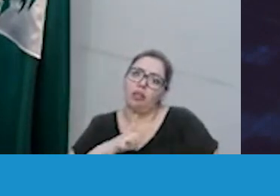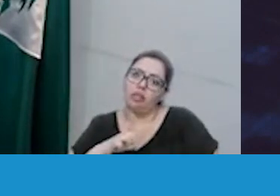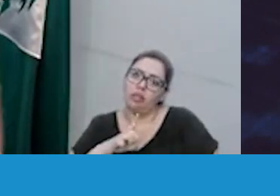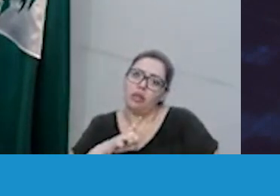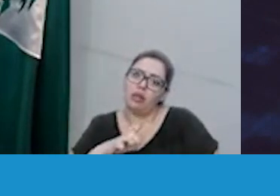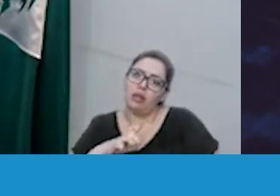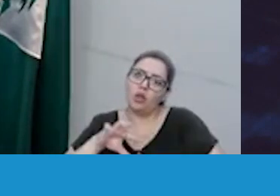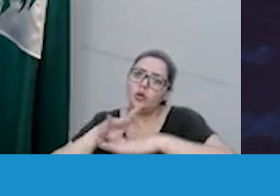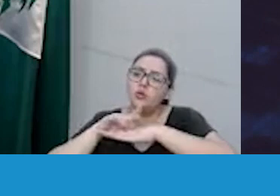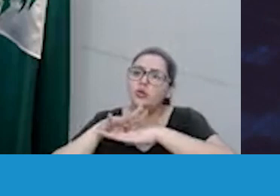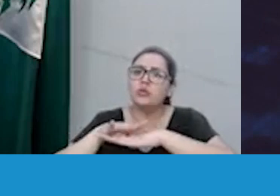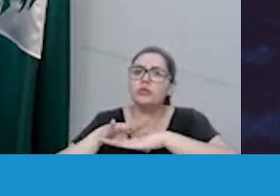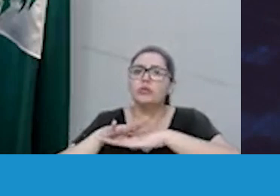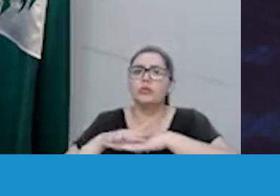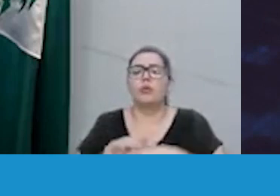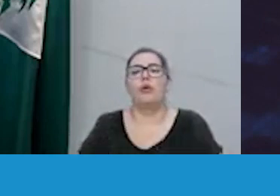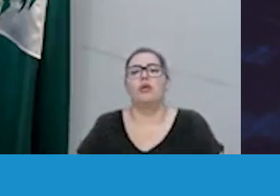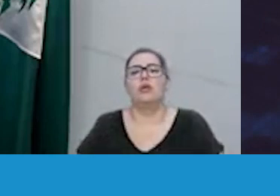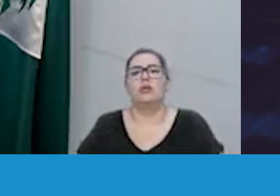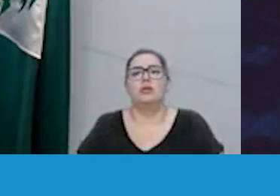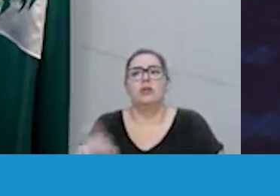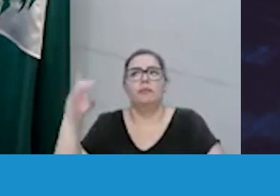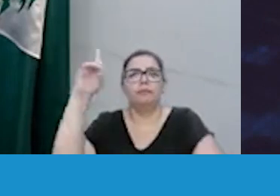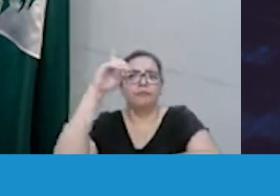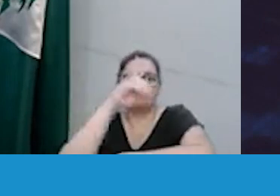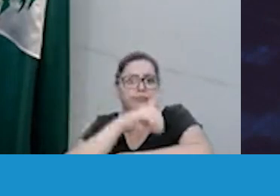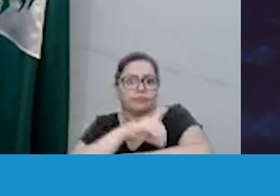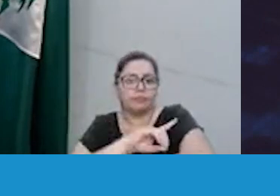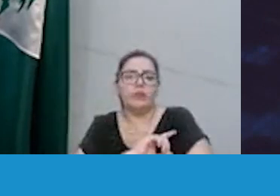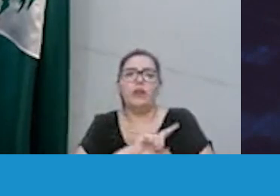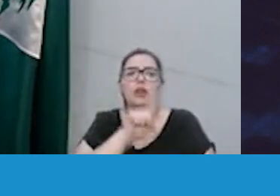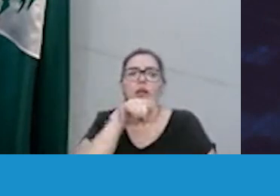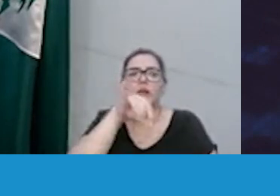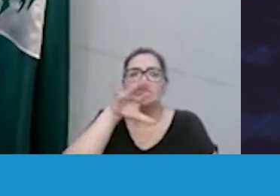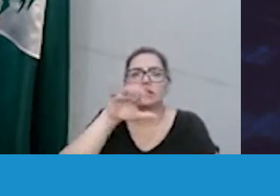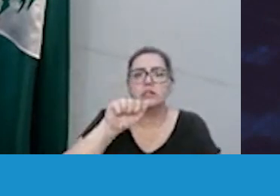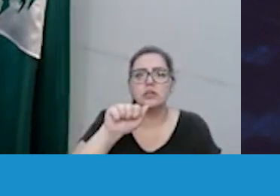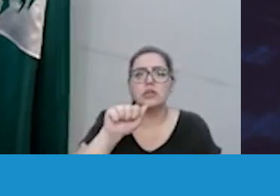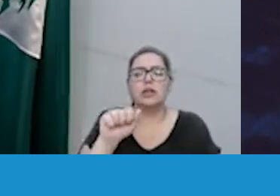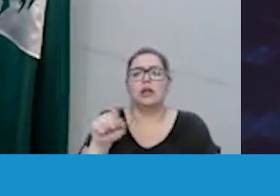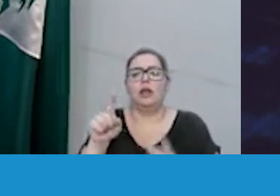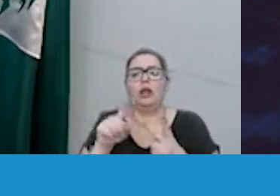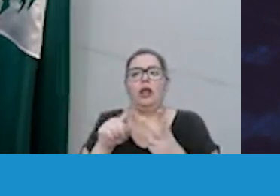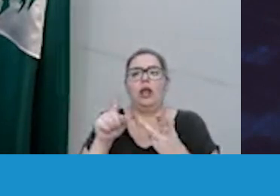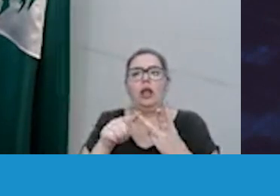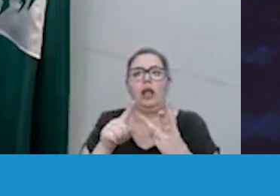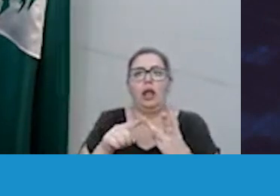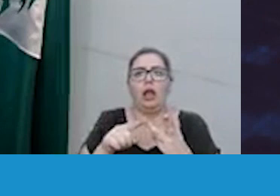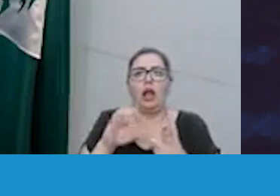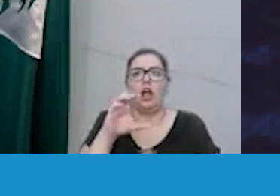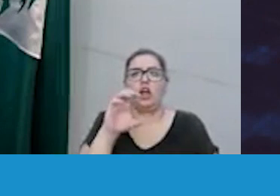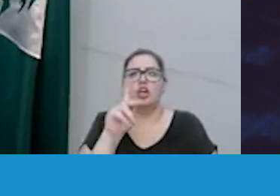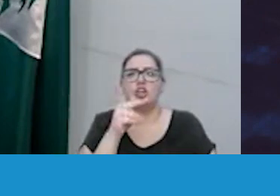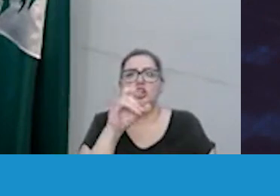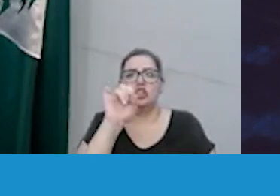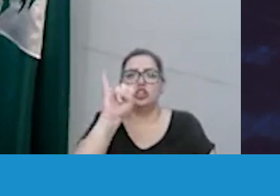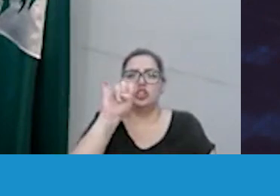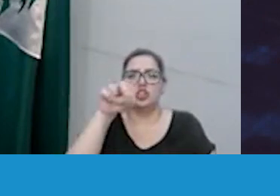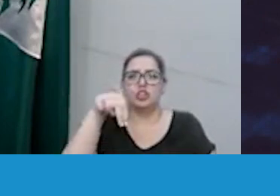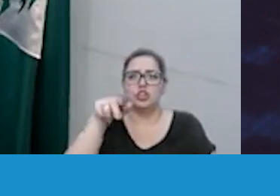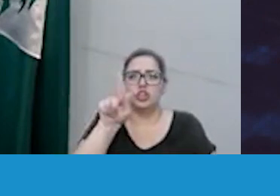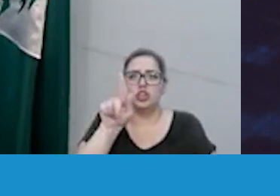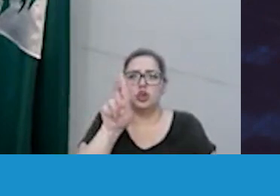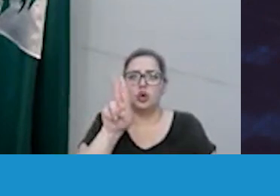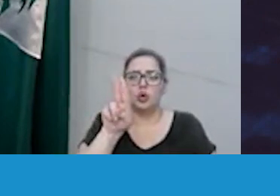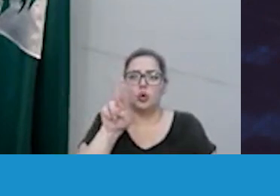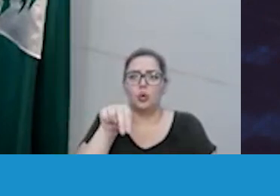transmissão de quatro doenças por esse mosquito a dengue chikungunya zika e o maiara ah e hoje o mosquito